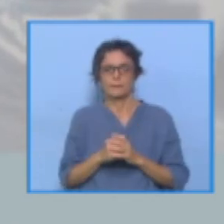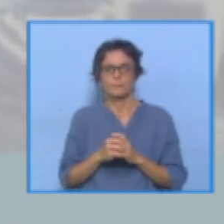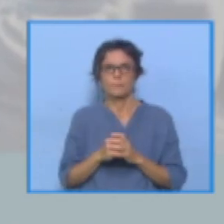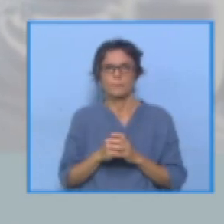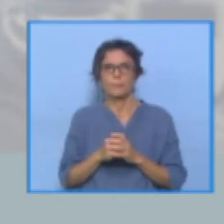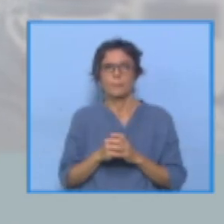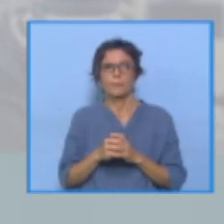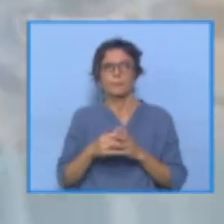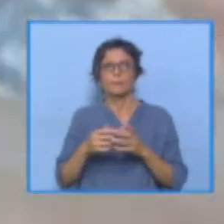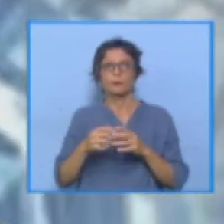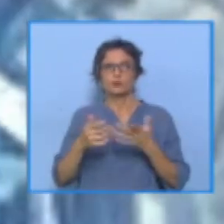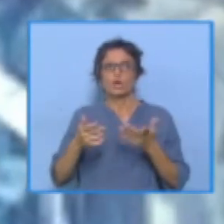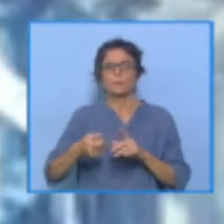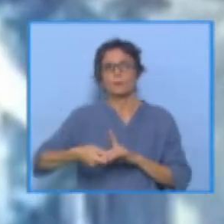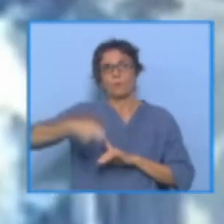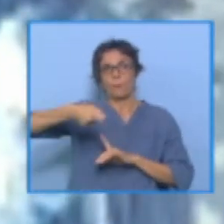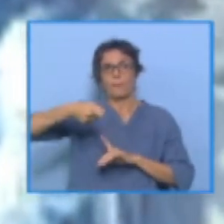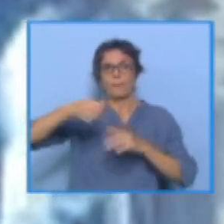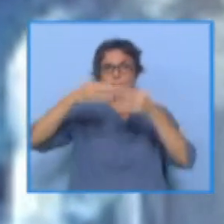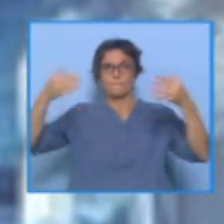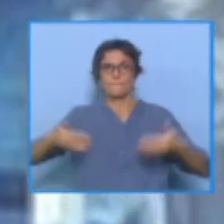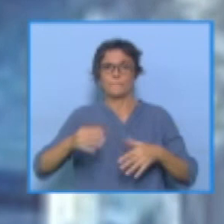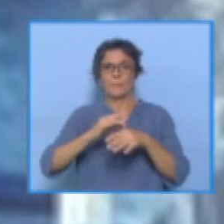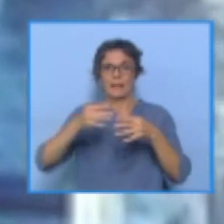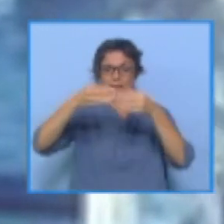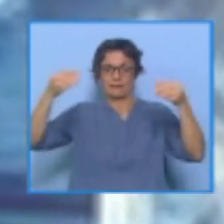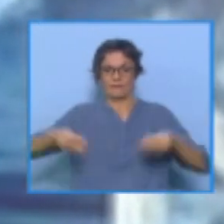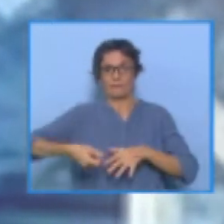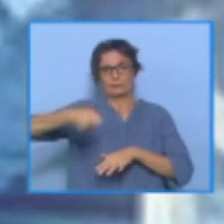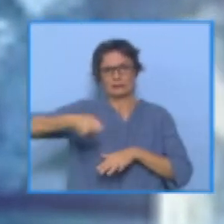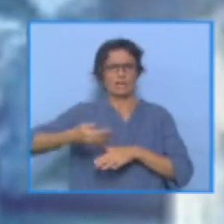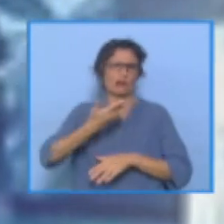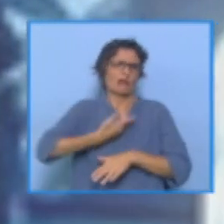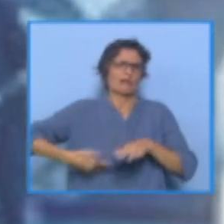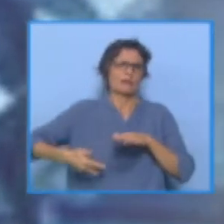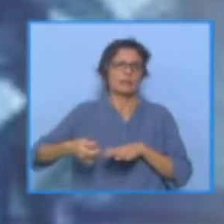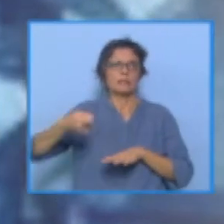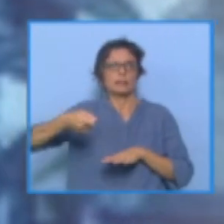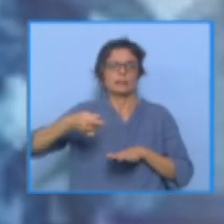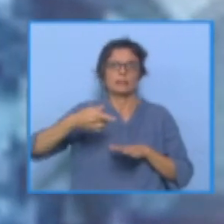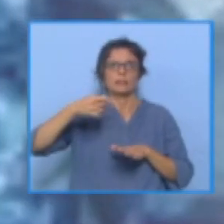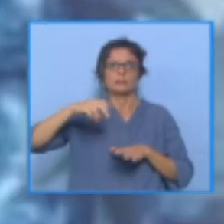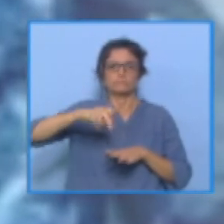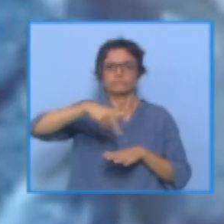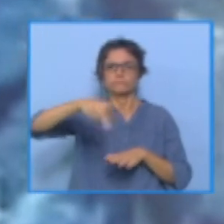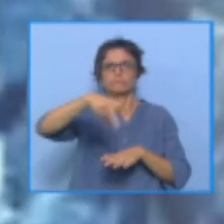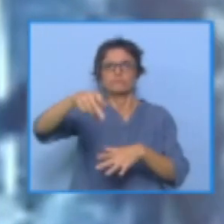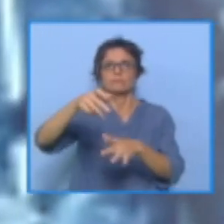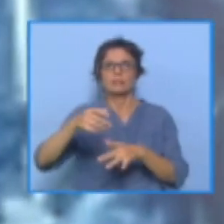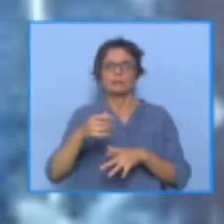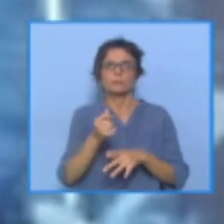decorámos uma mala, daquelas malas antigas de pele, de viagem, que andou a percorrer todo o país, andou por 9